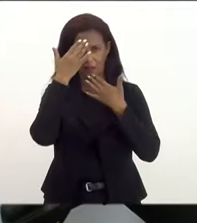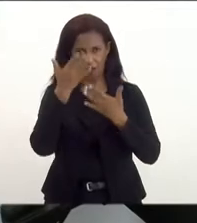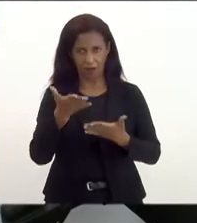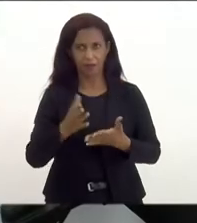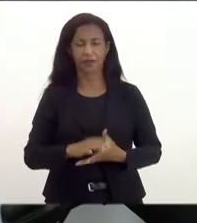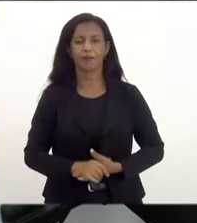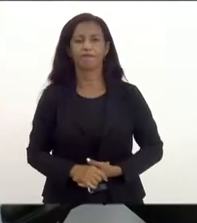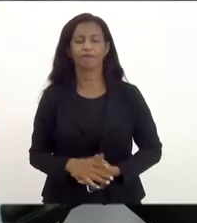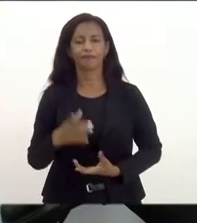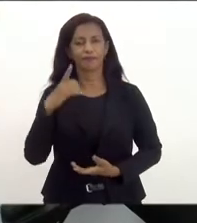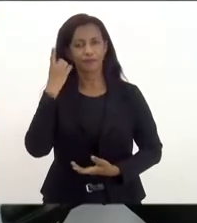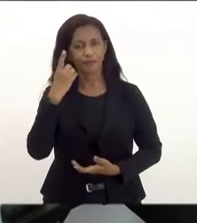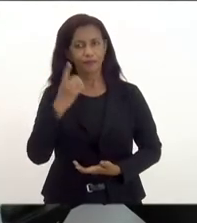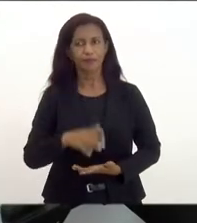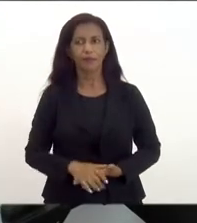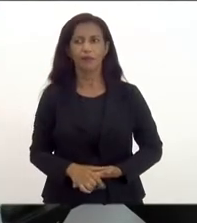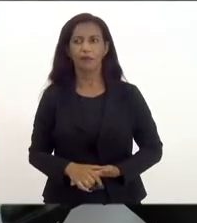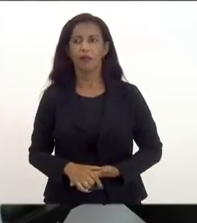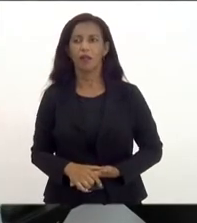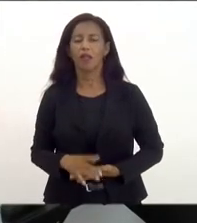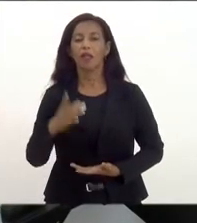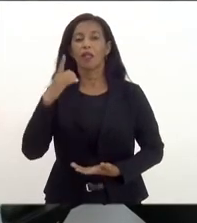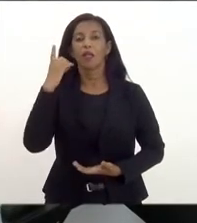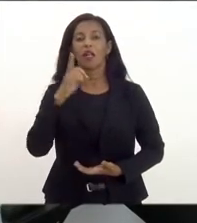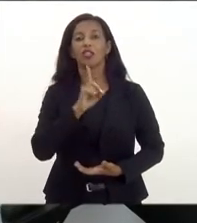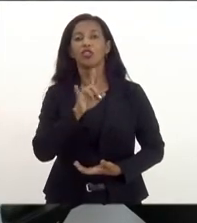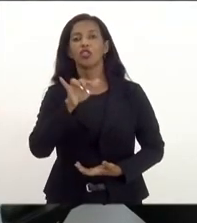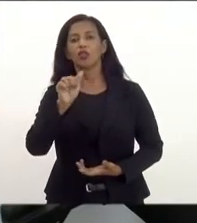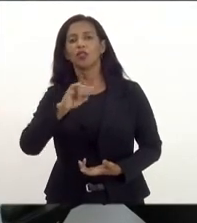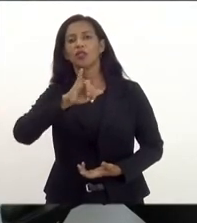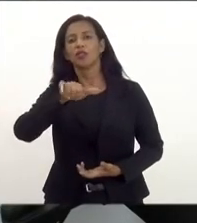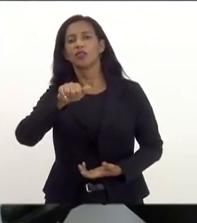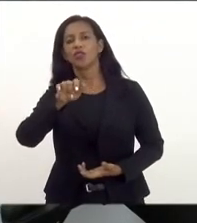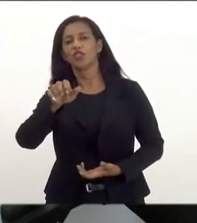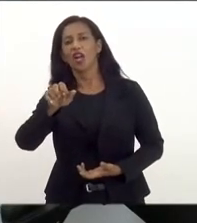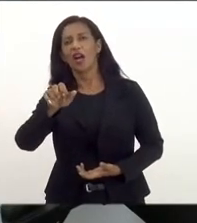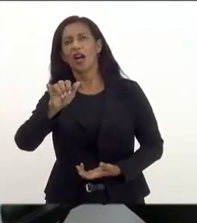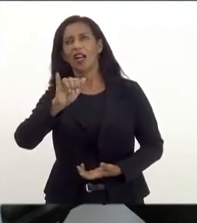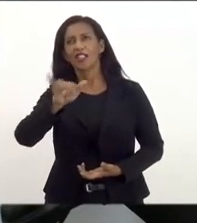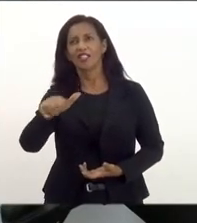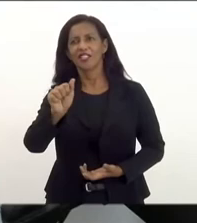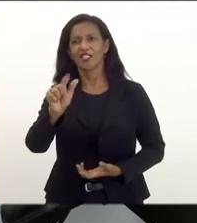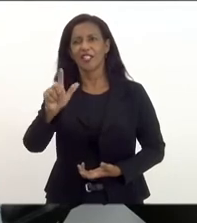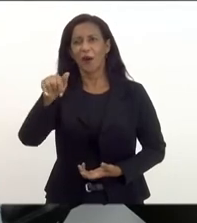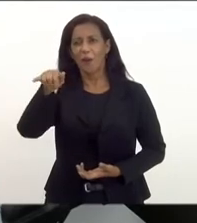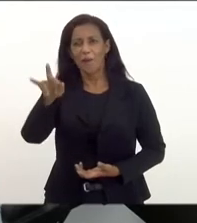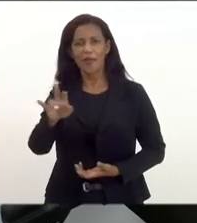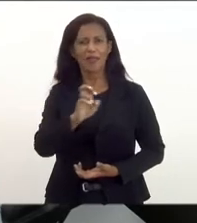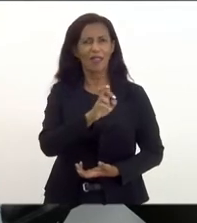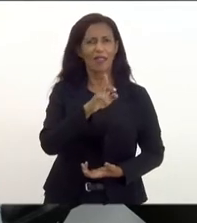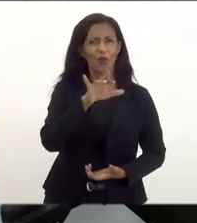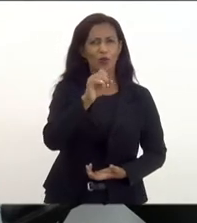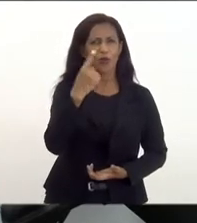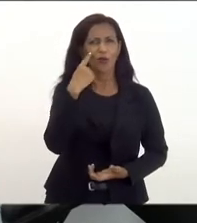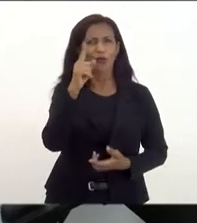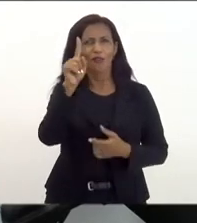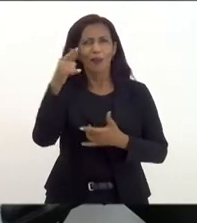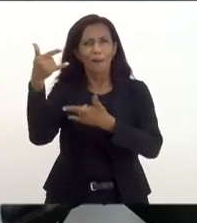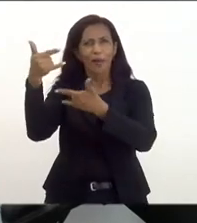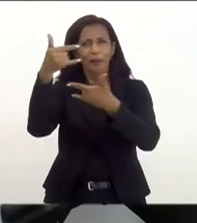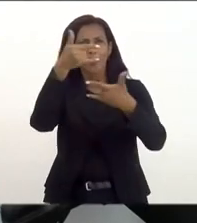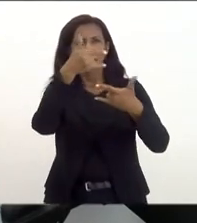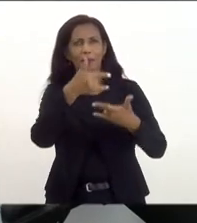agradeço mais uma vez deputada e deputado Dionísio Deputado jalmir Deputado Eurico foram os que eu vi ali